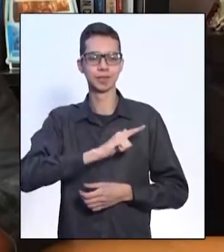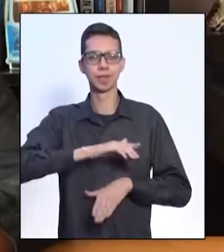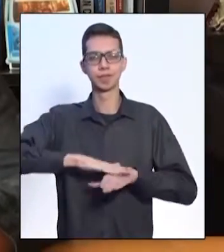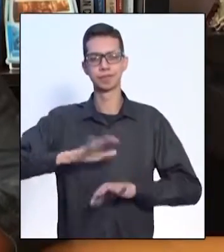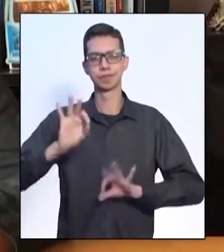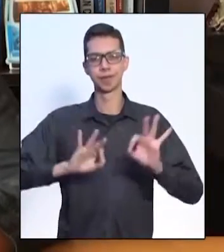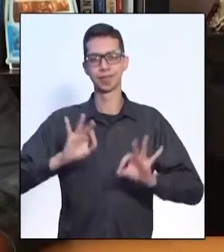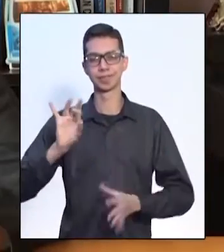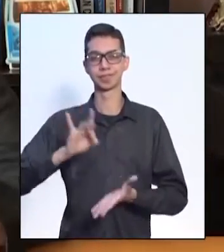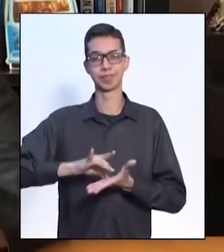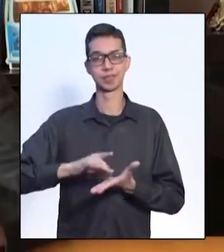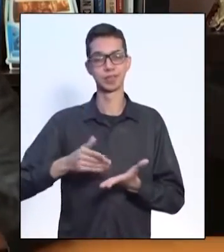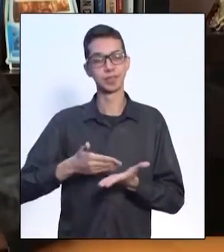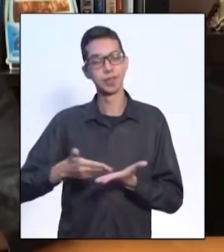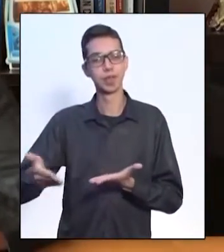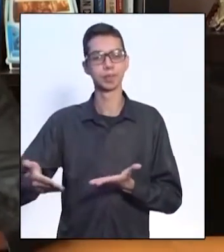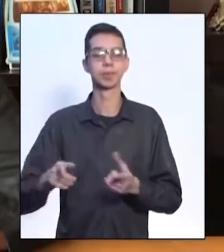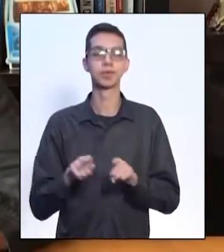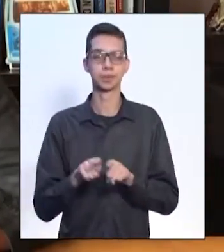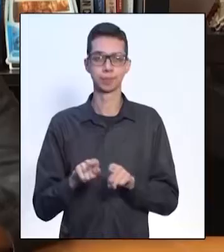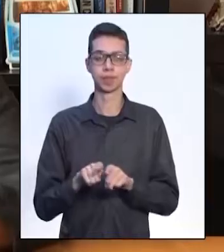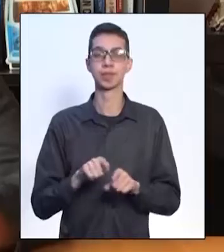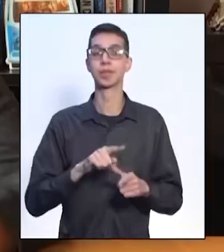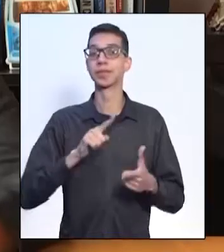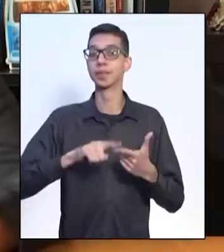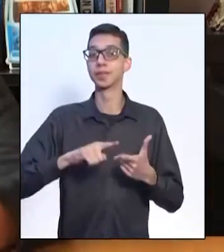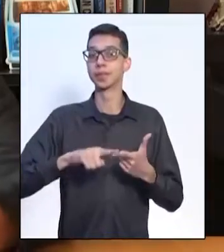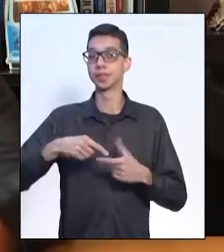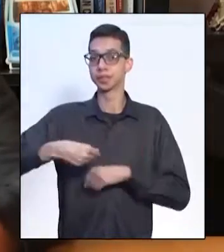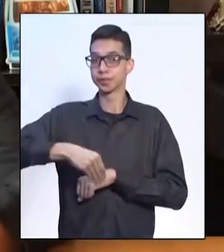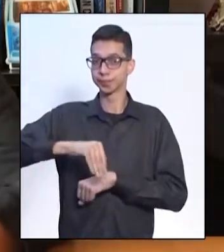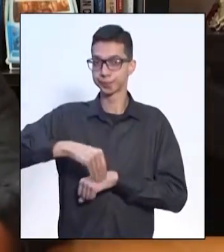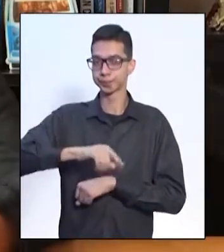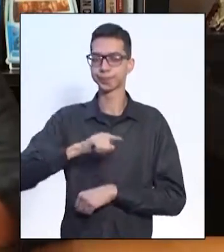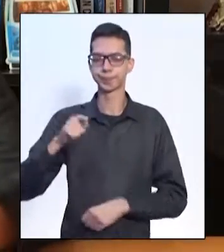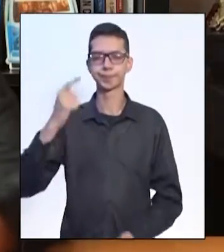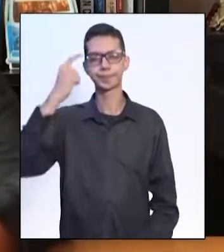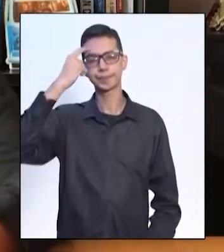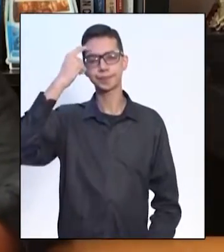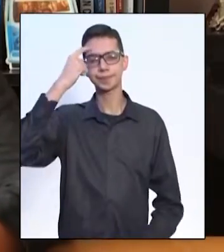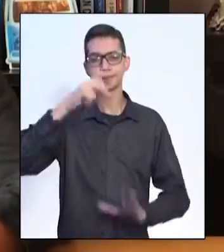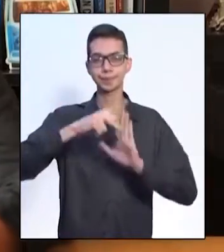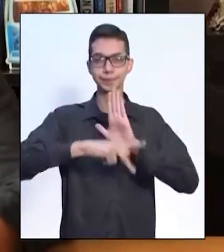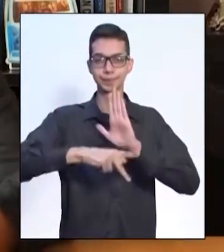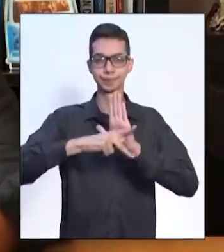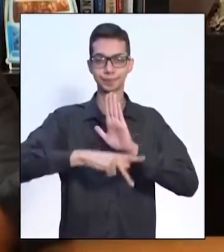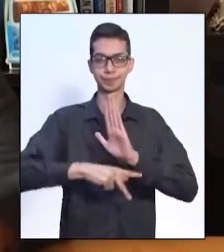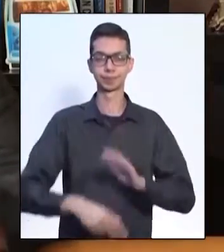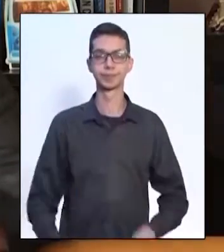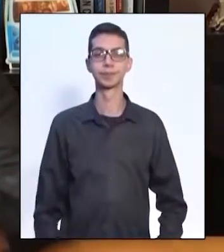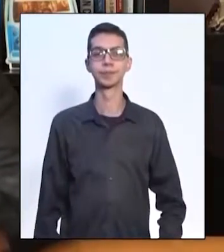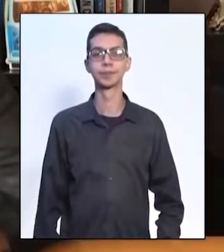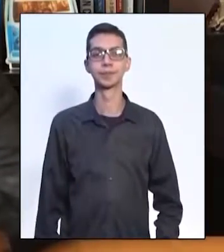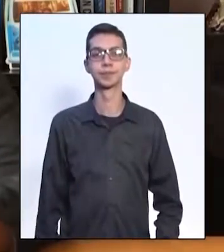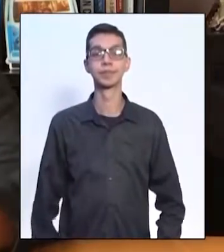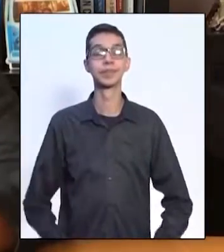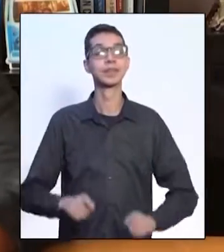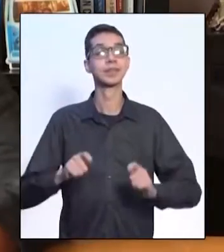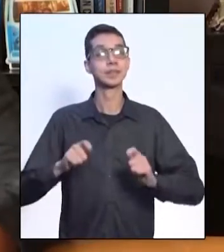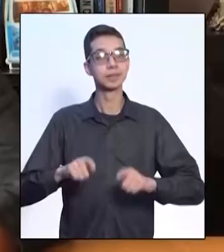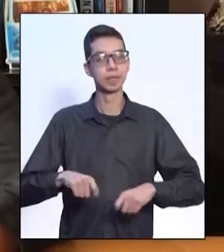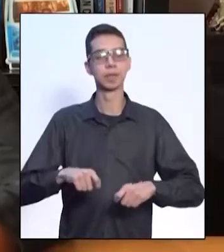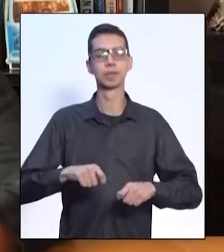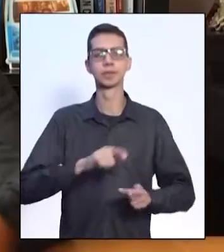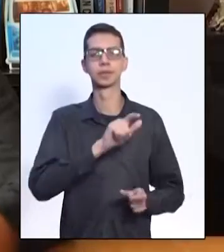isso realidade. Uma outra forma é também pensar em projetos que possam sensibilizar